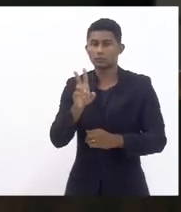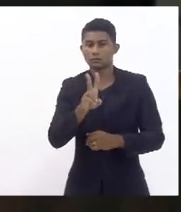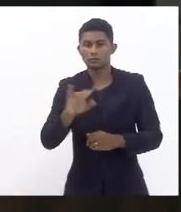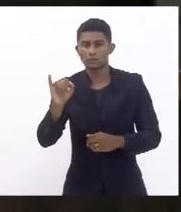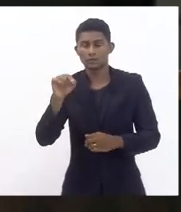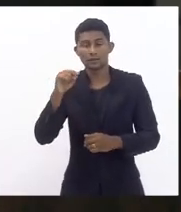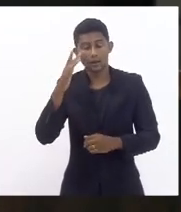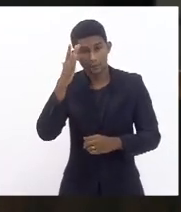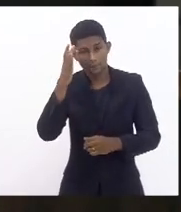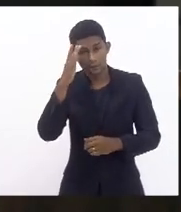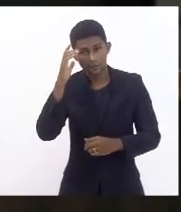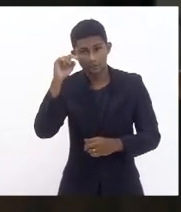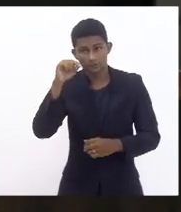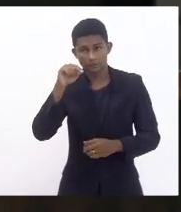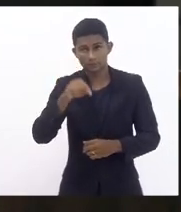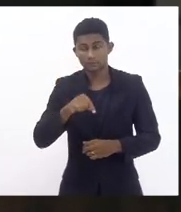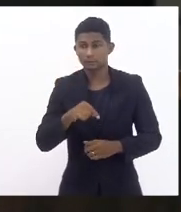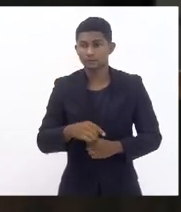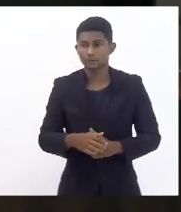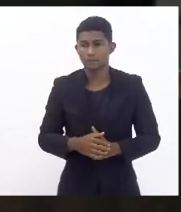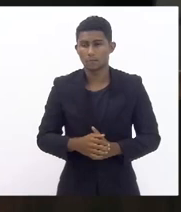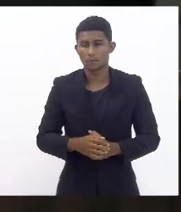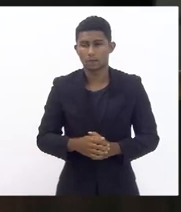colocada amanhã.